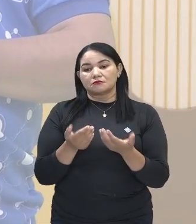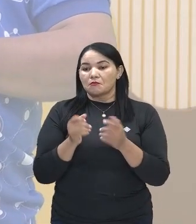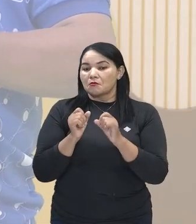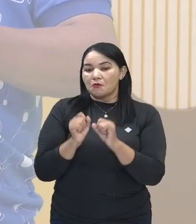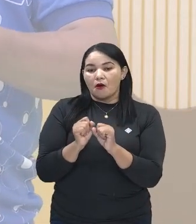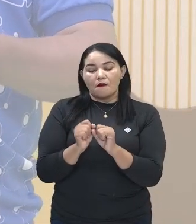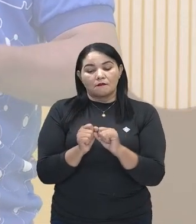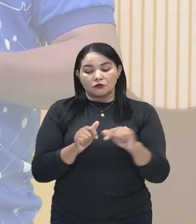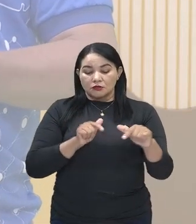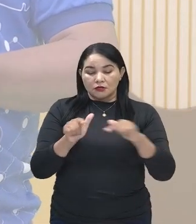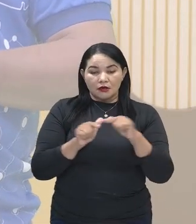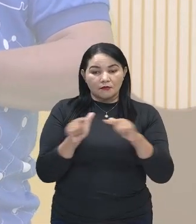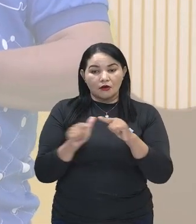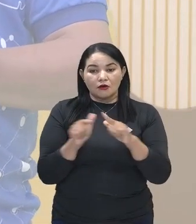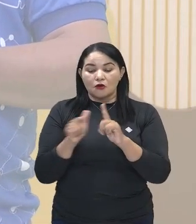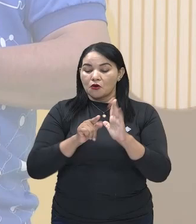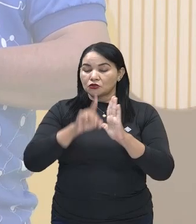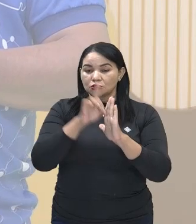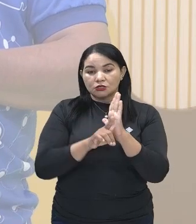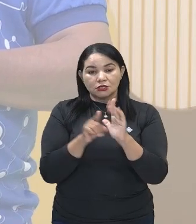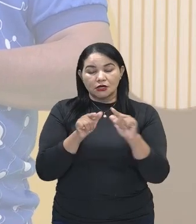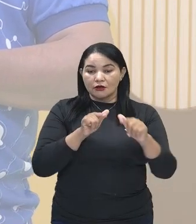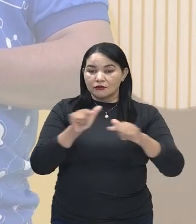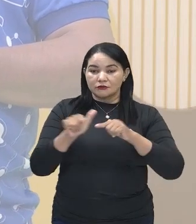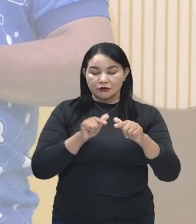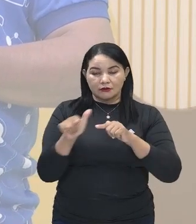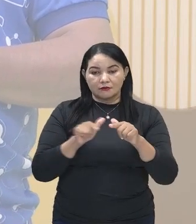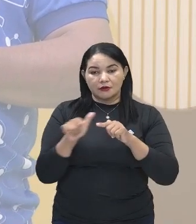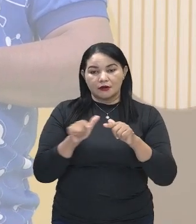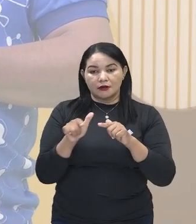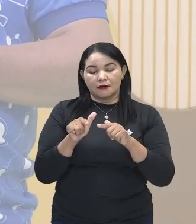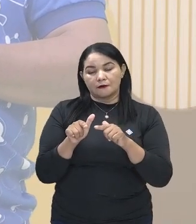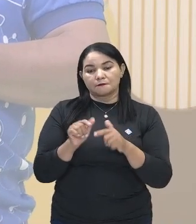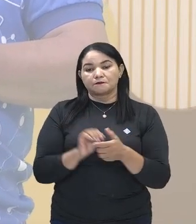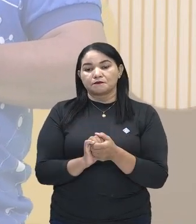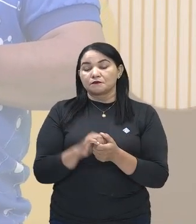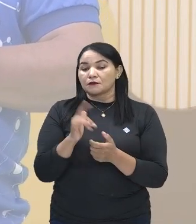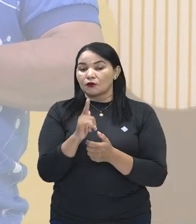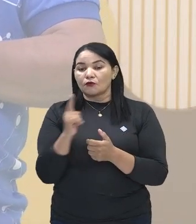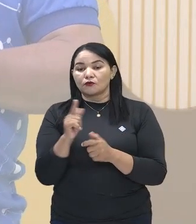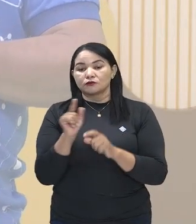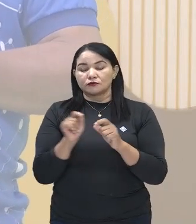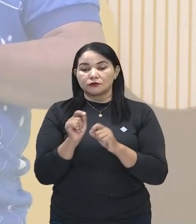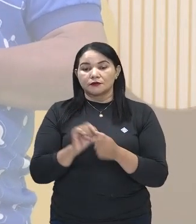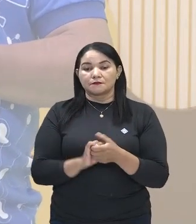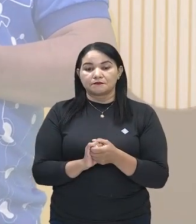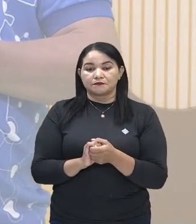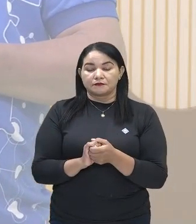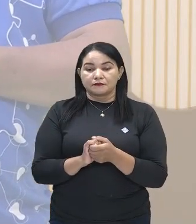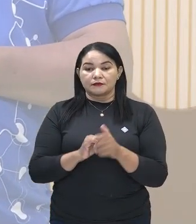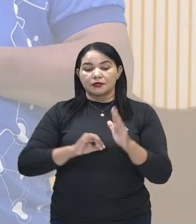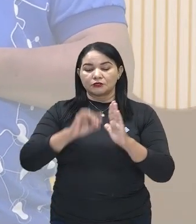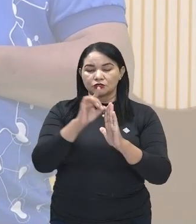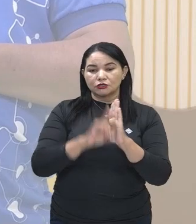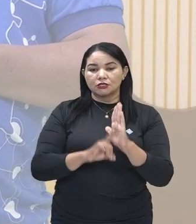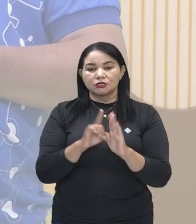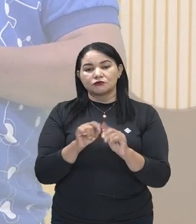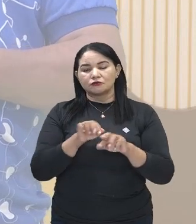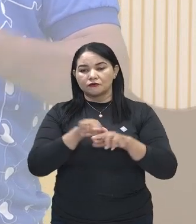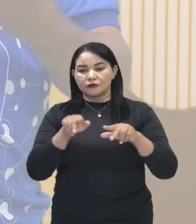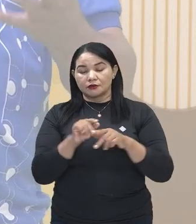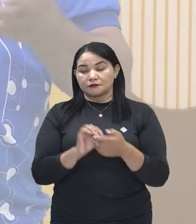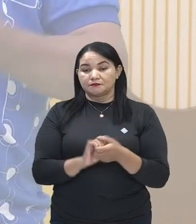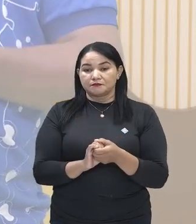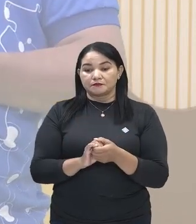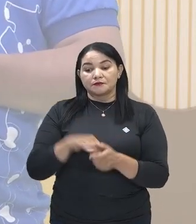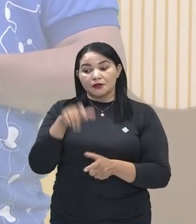trabalhadores, pelo direito ao trabalho, por exemplo, né? O direito também que nós vamos ver aí agora, ó. Os trabalhadores,